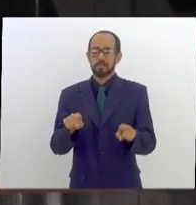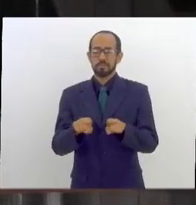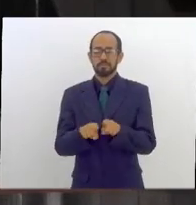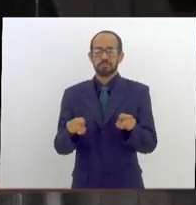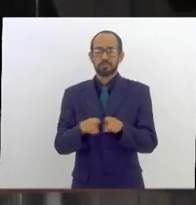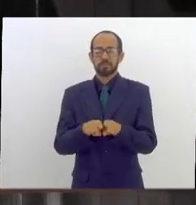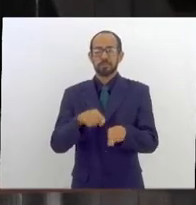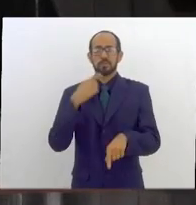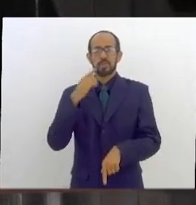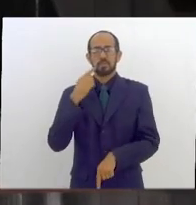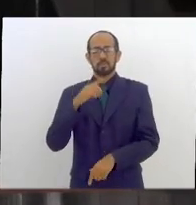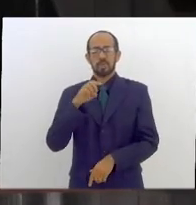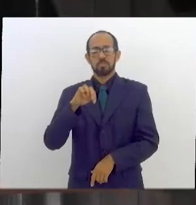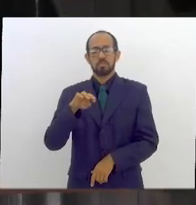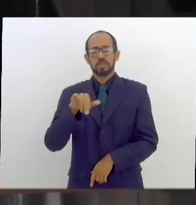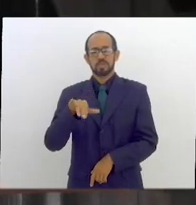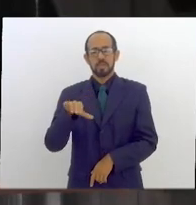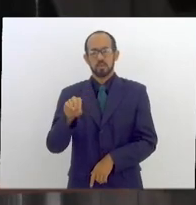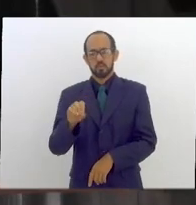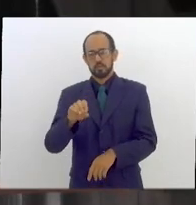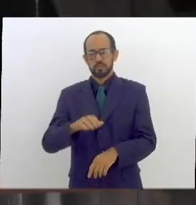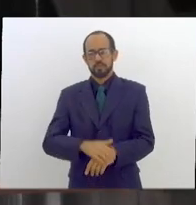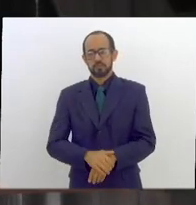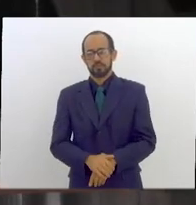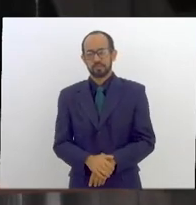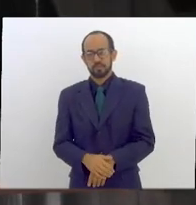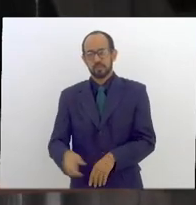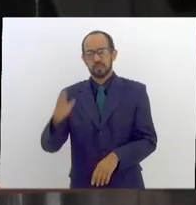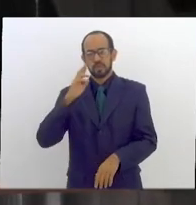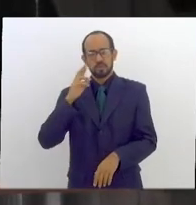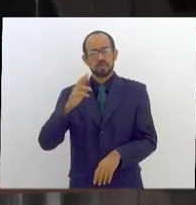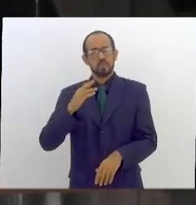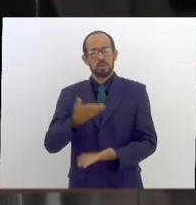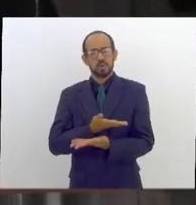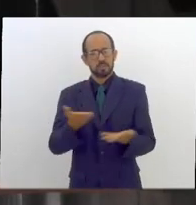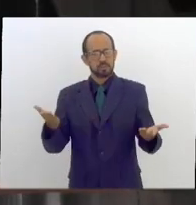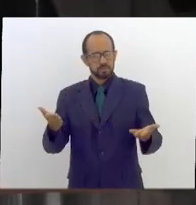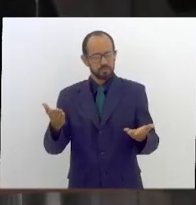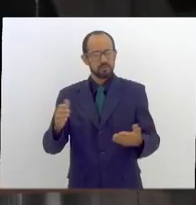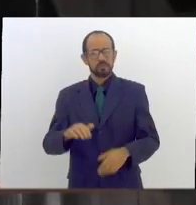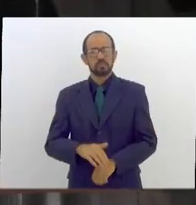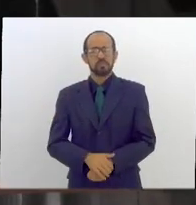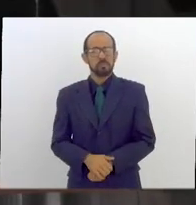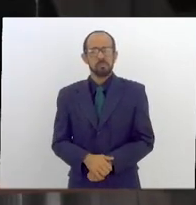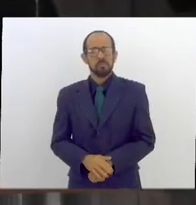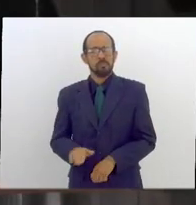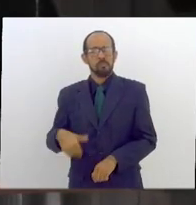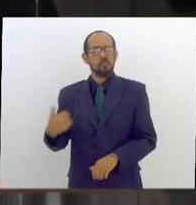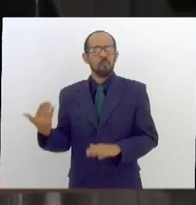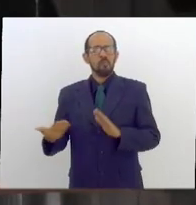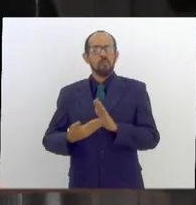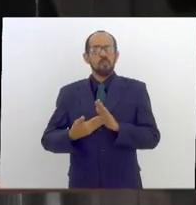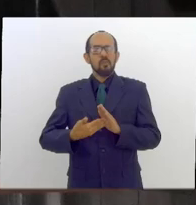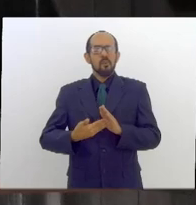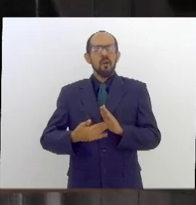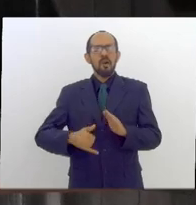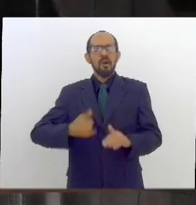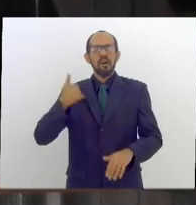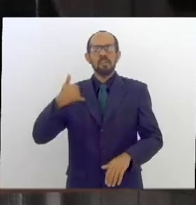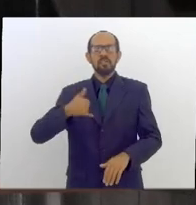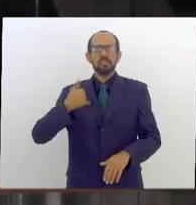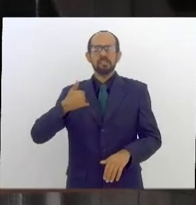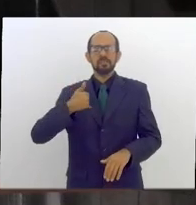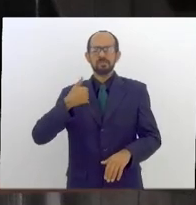o deputado Marcelo Dino. Senhoras e senhores, em todo aniversário da FAB pelo